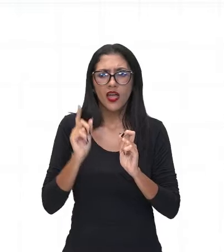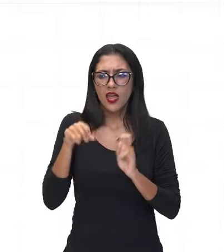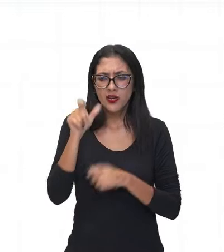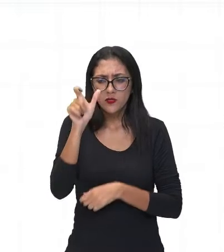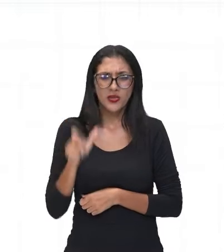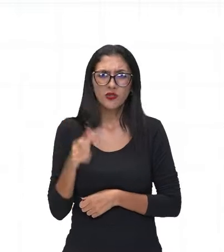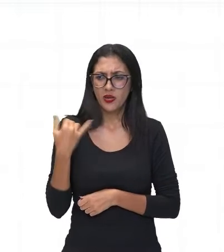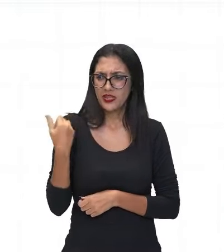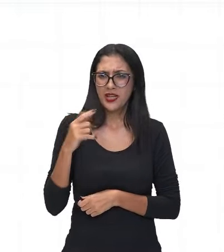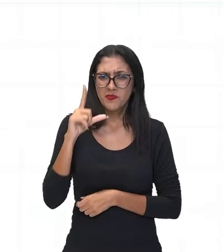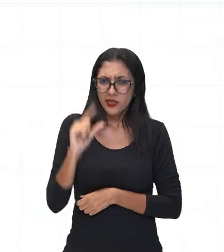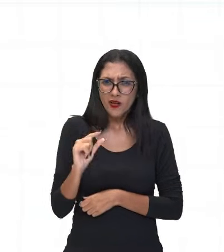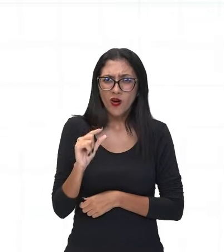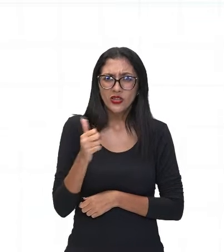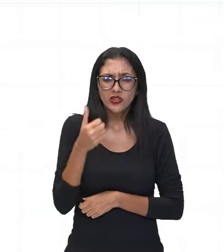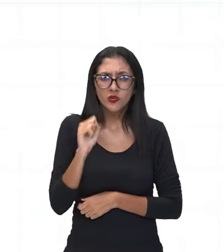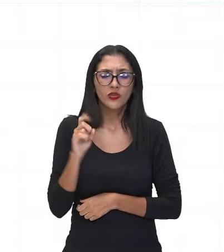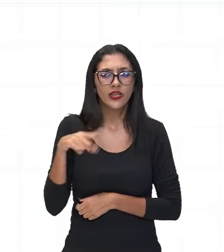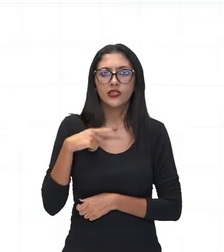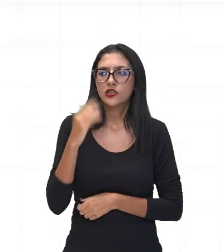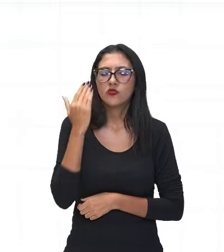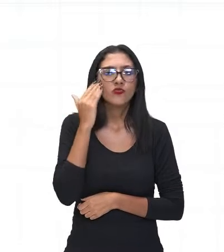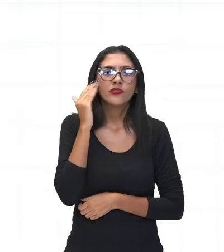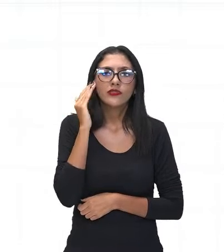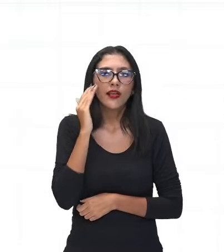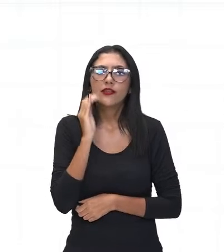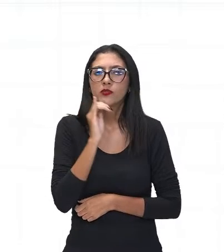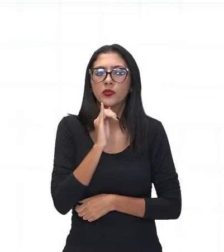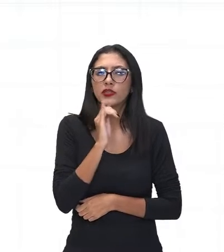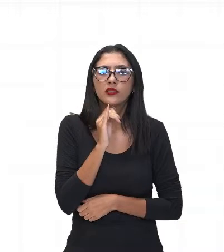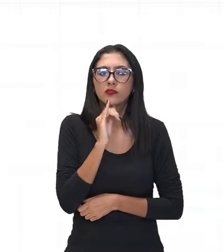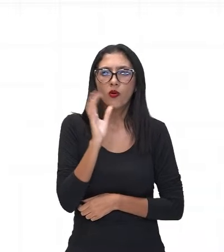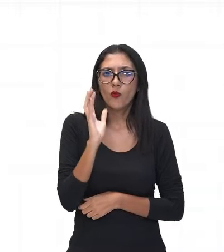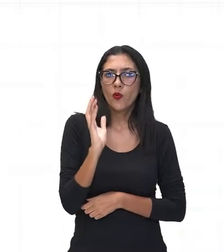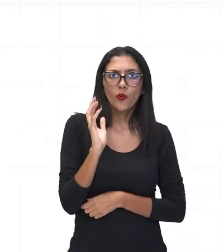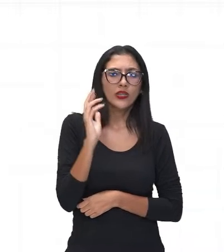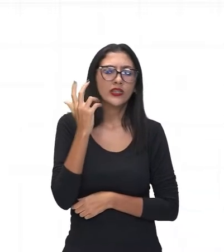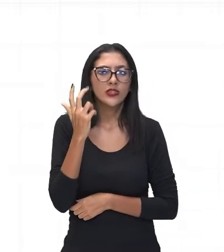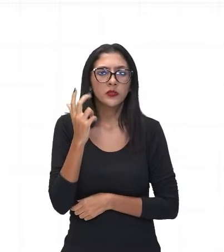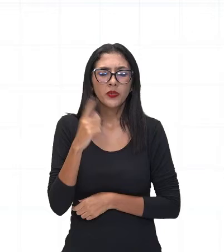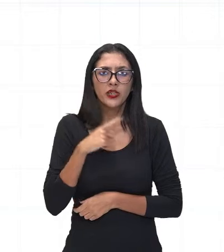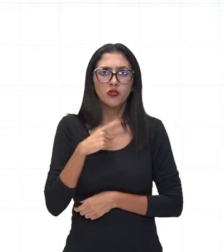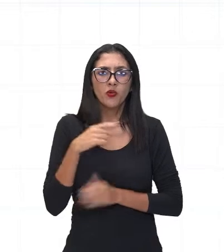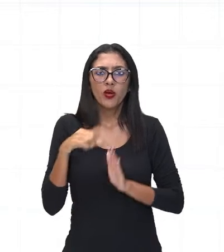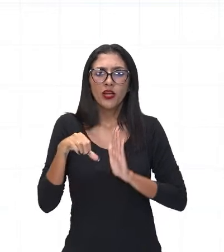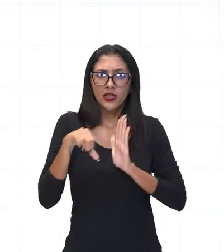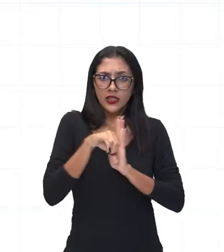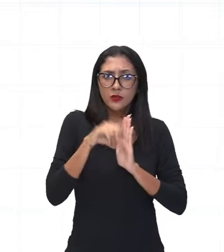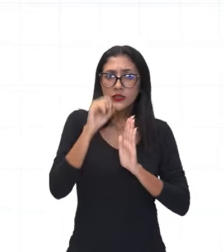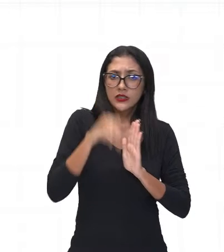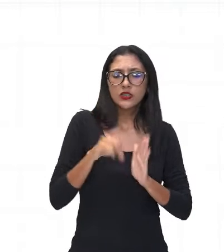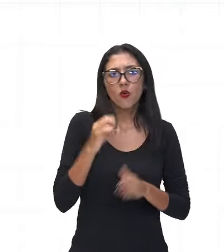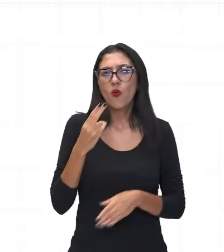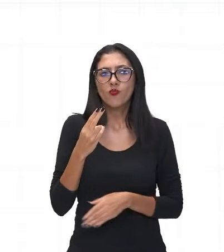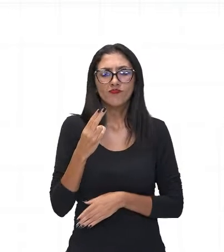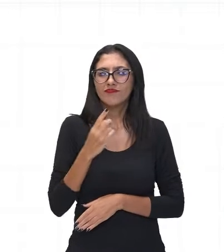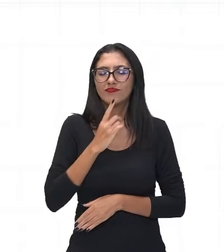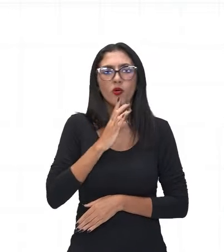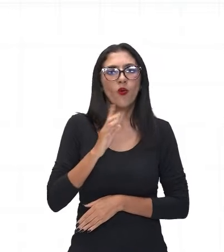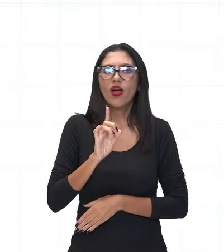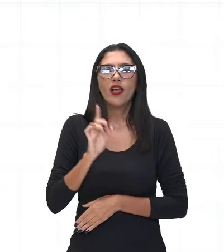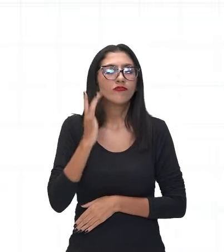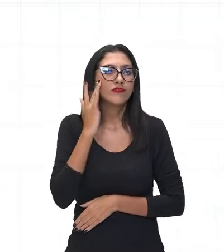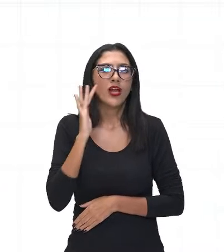entender quando um fato é ou não é crime. E, por isso,